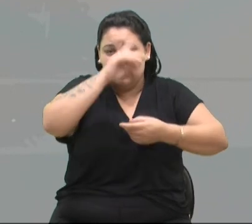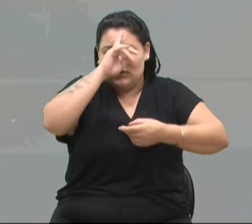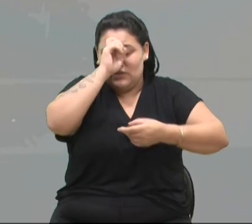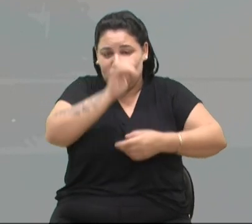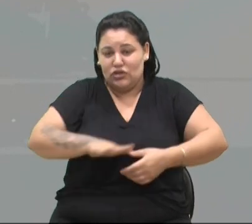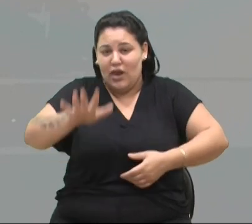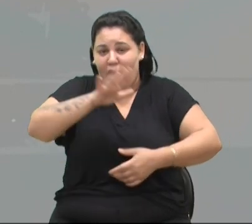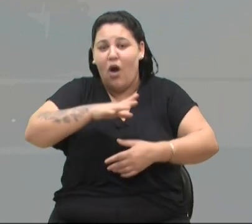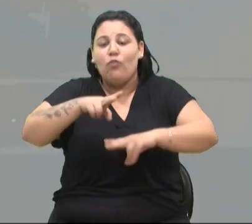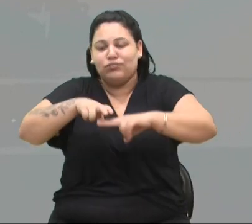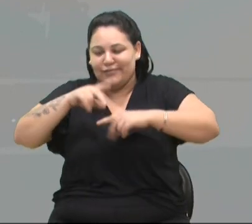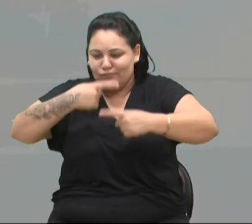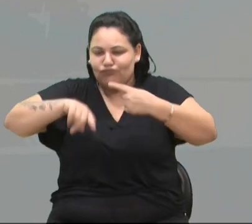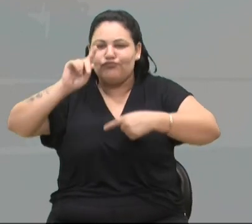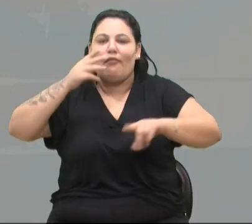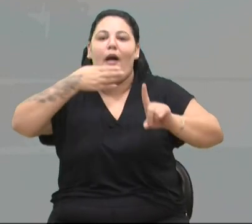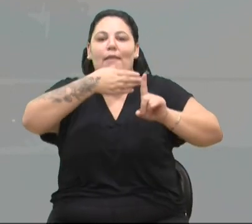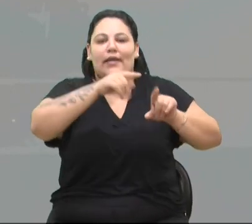se superou a meta.